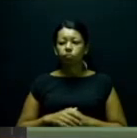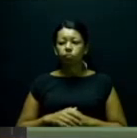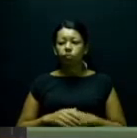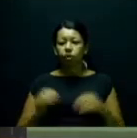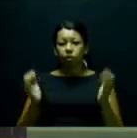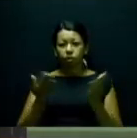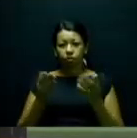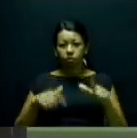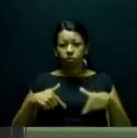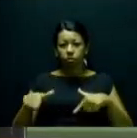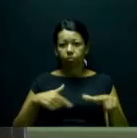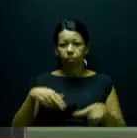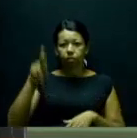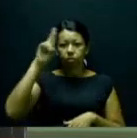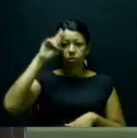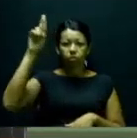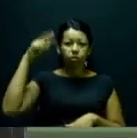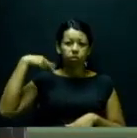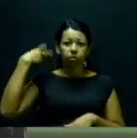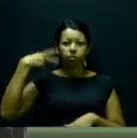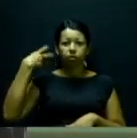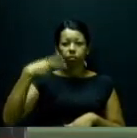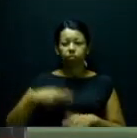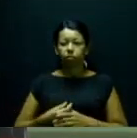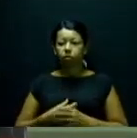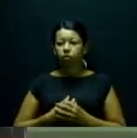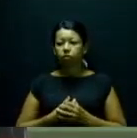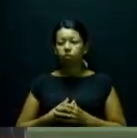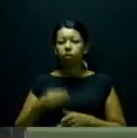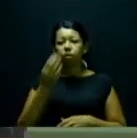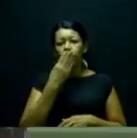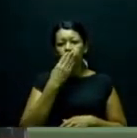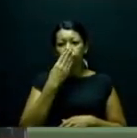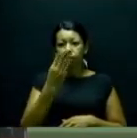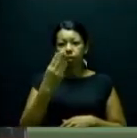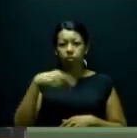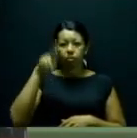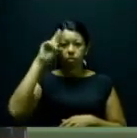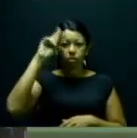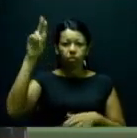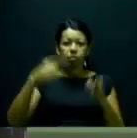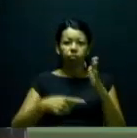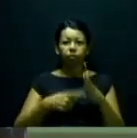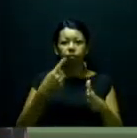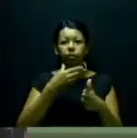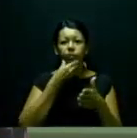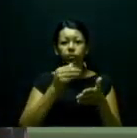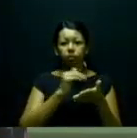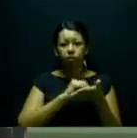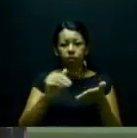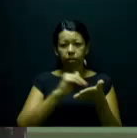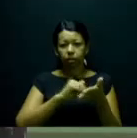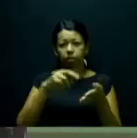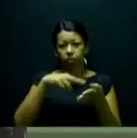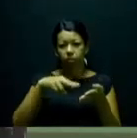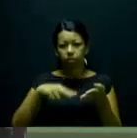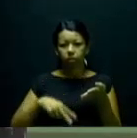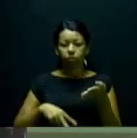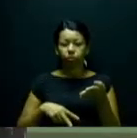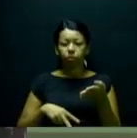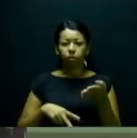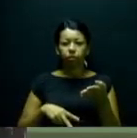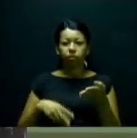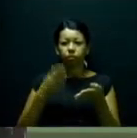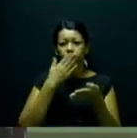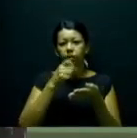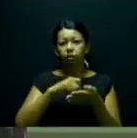Passamos ao expediente dos senhores vereadores. Solicito ao senhor primeiro secretário que proceda à leitura